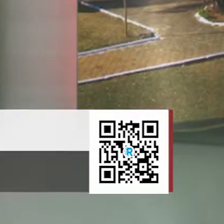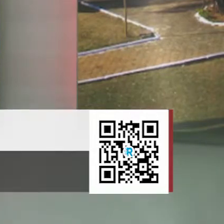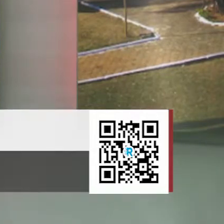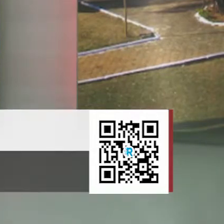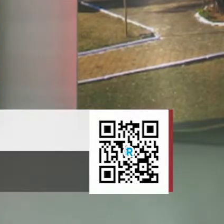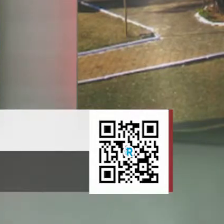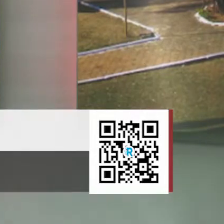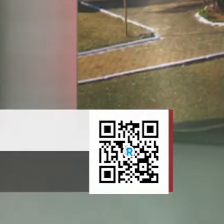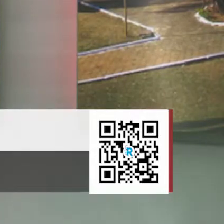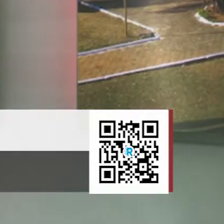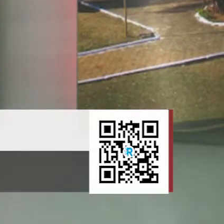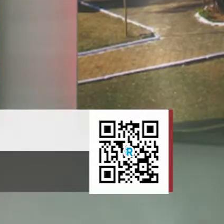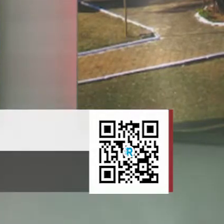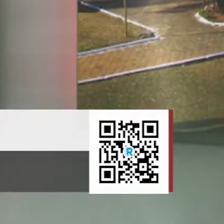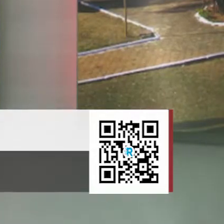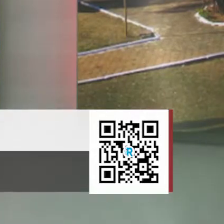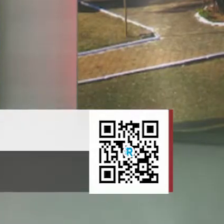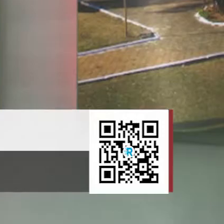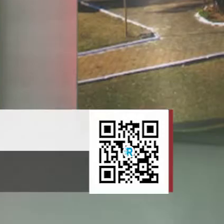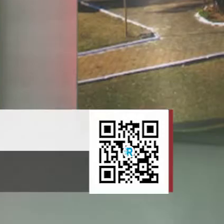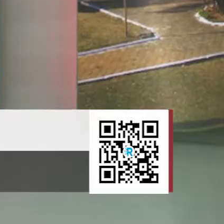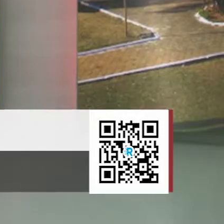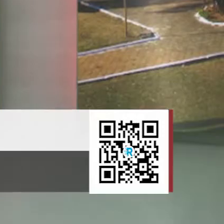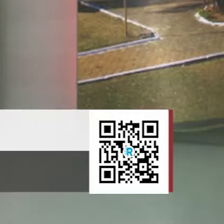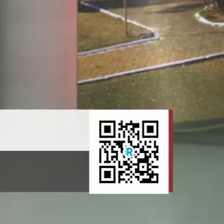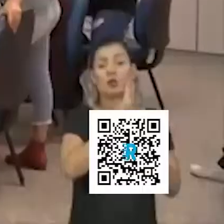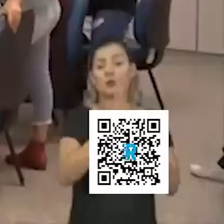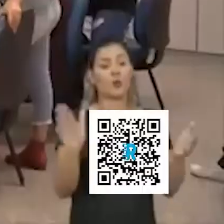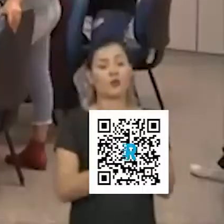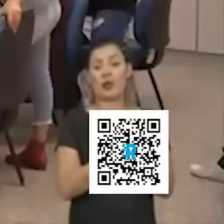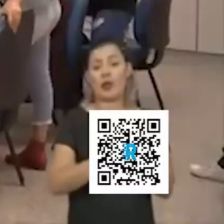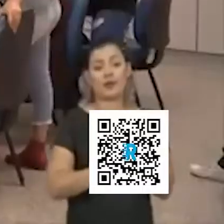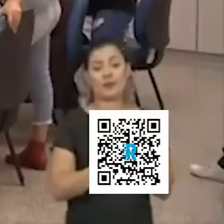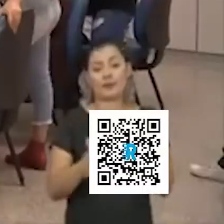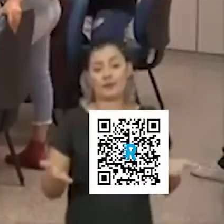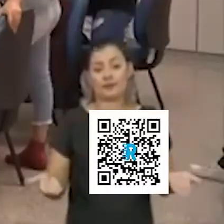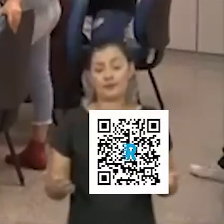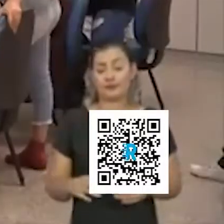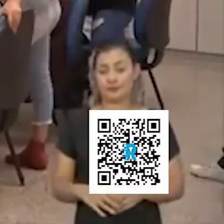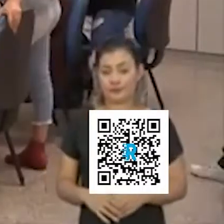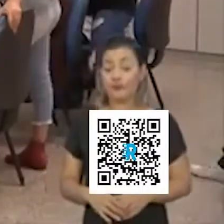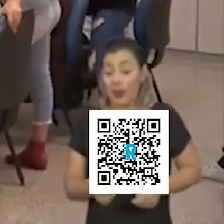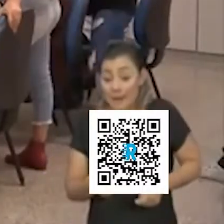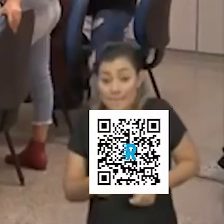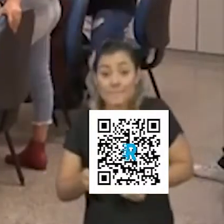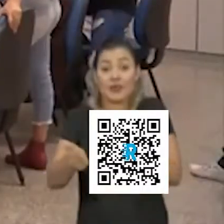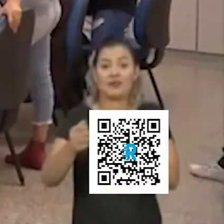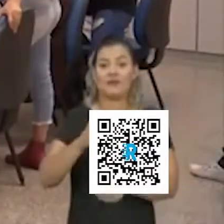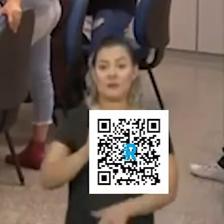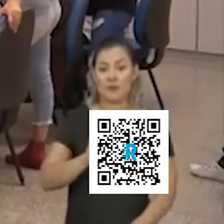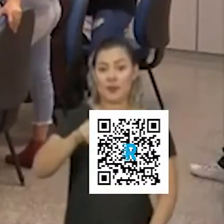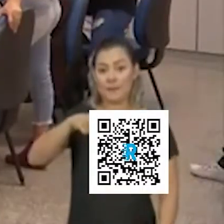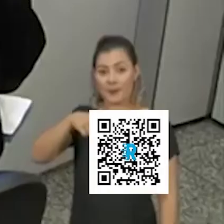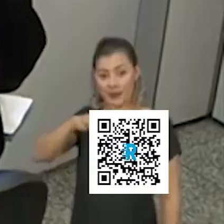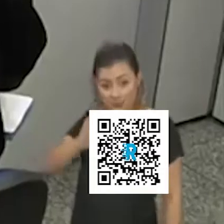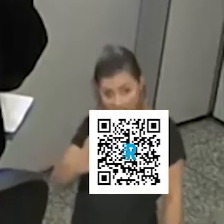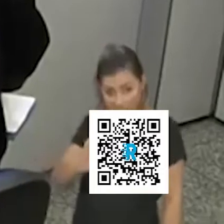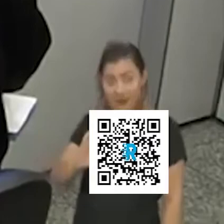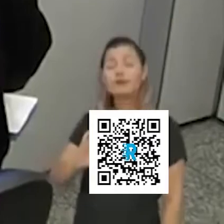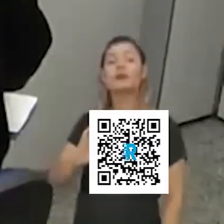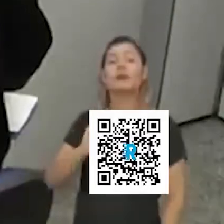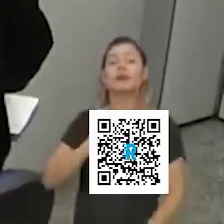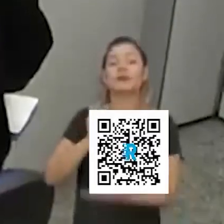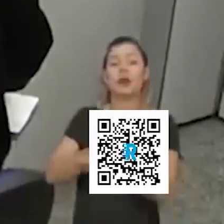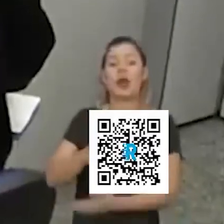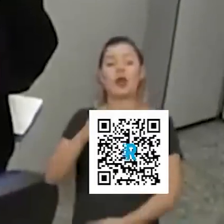máximo para essa concessão, que é determinada em lei. O benefício de prestação continuada paga